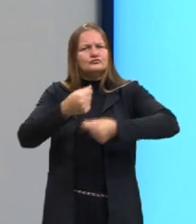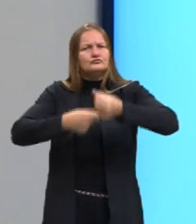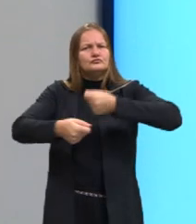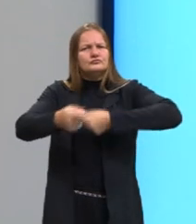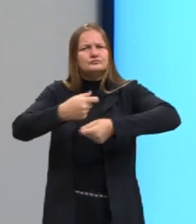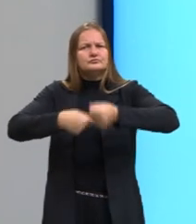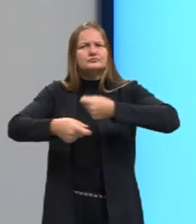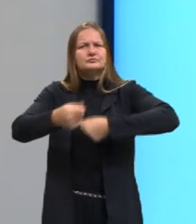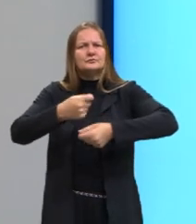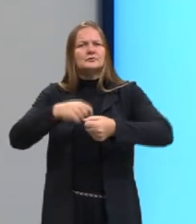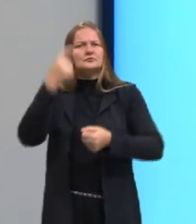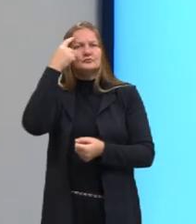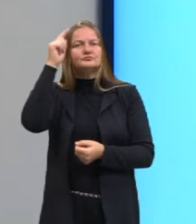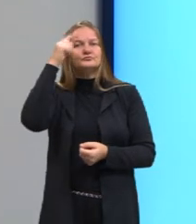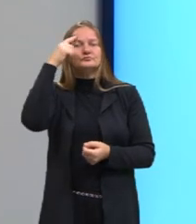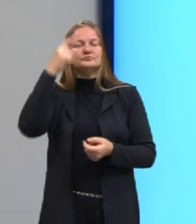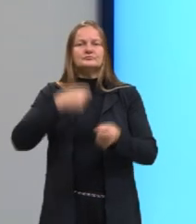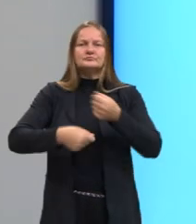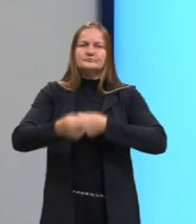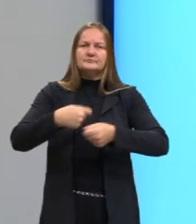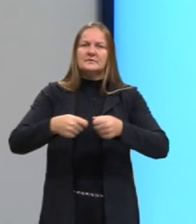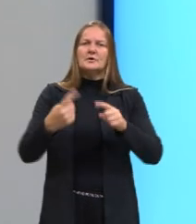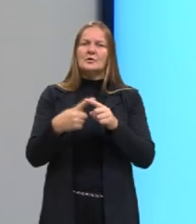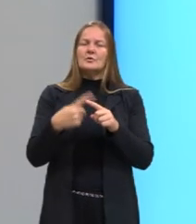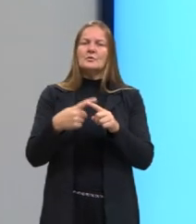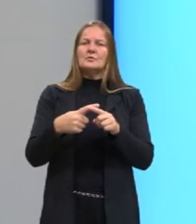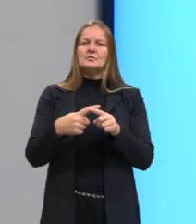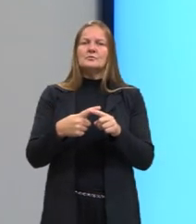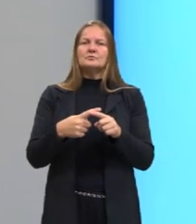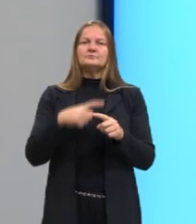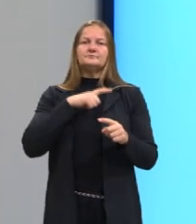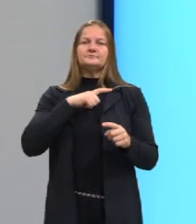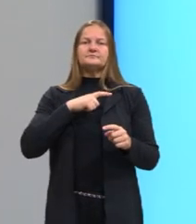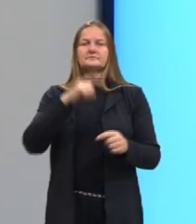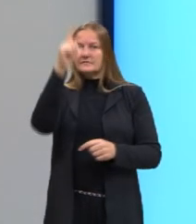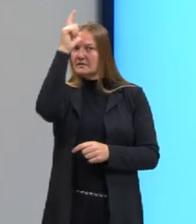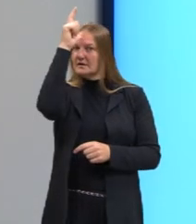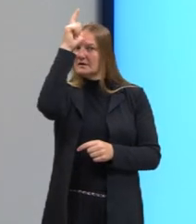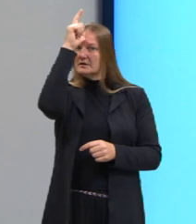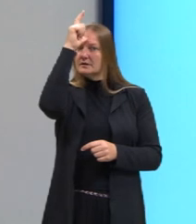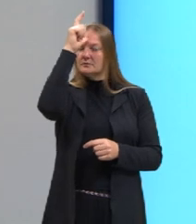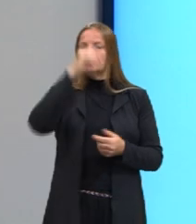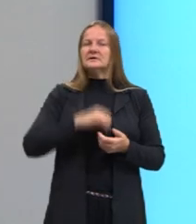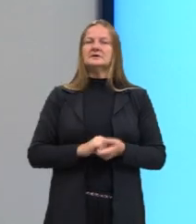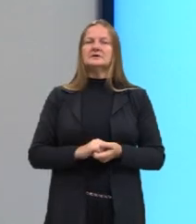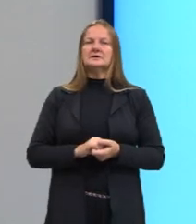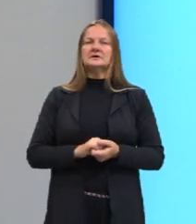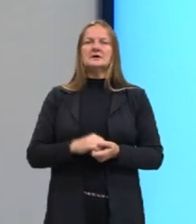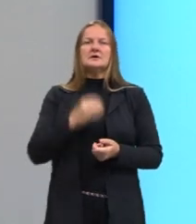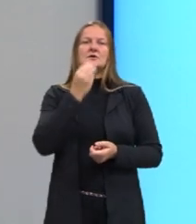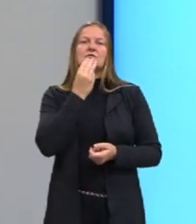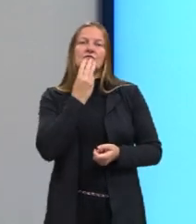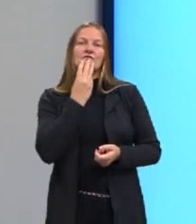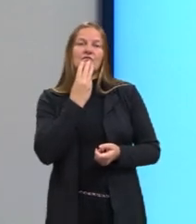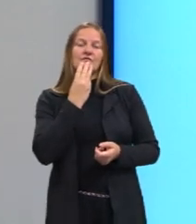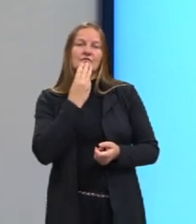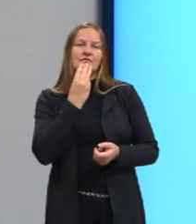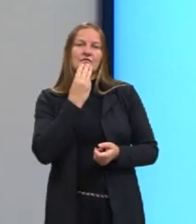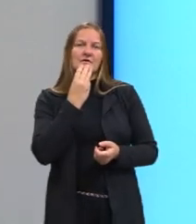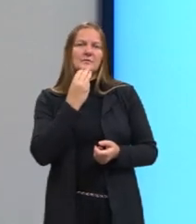expandindo as suas ideias ao ponto que a Alemanha do qual o é